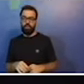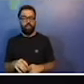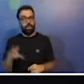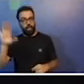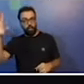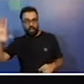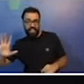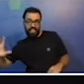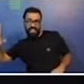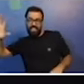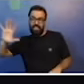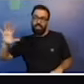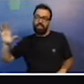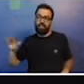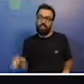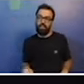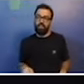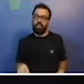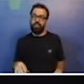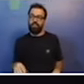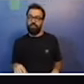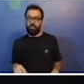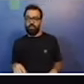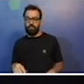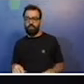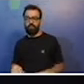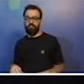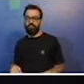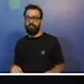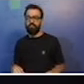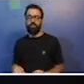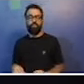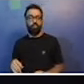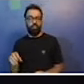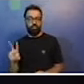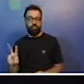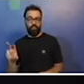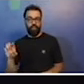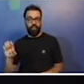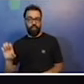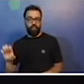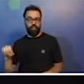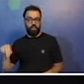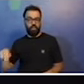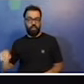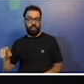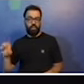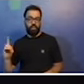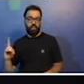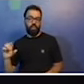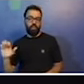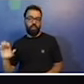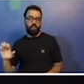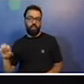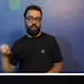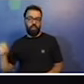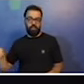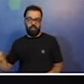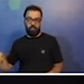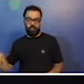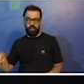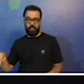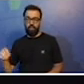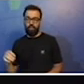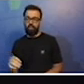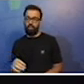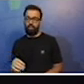no plural. Lá era um barco, aqui são 2. O vendem também foi para o plural, não é assim a